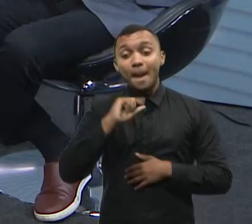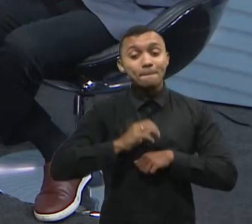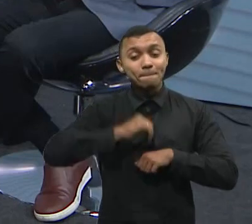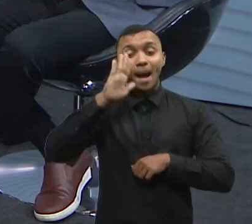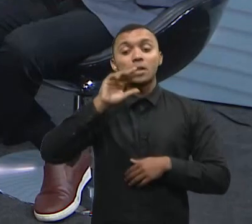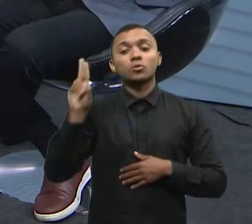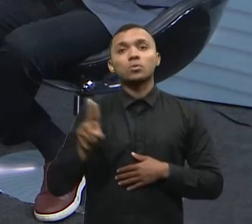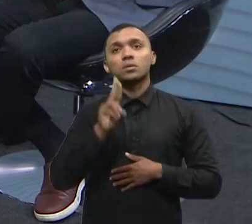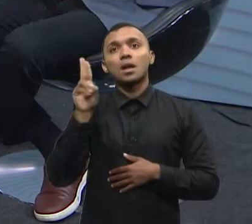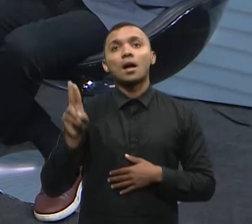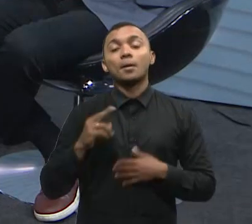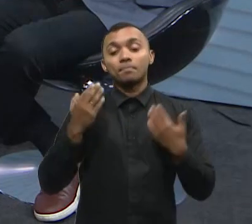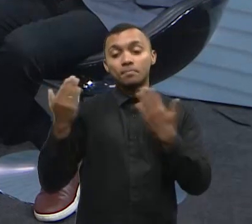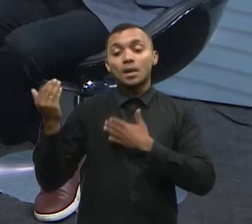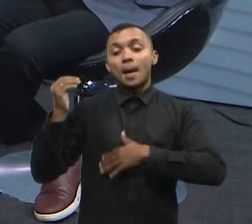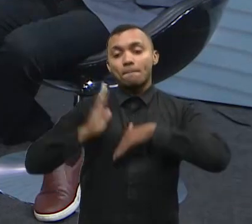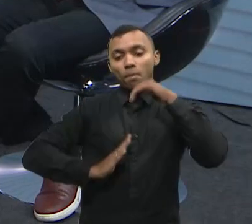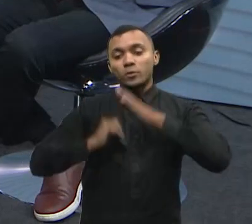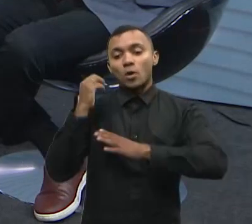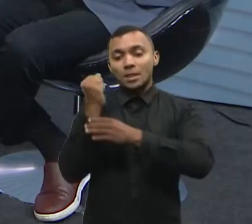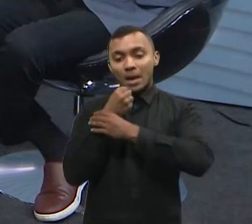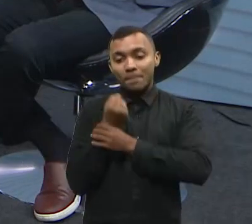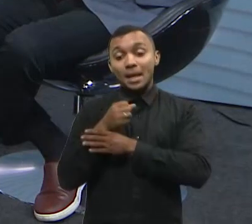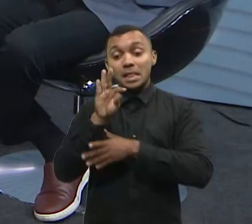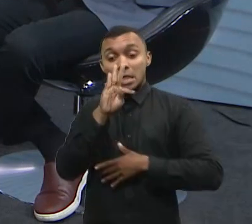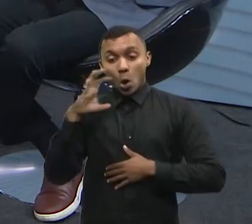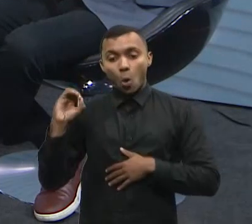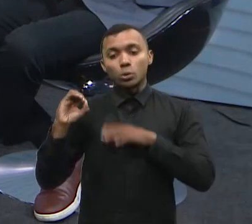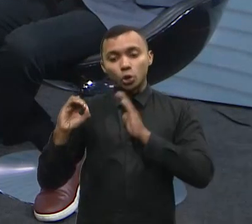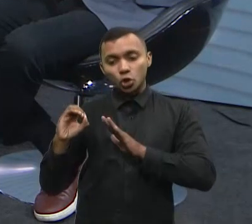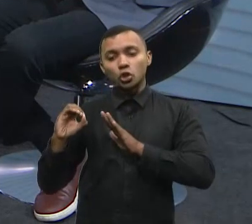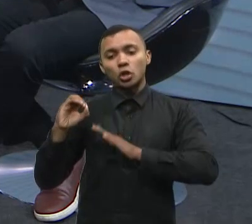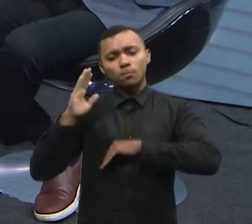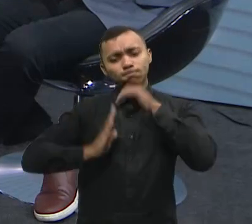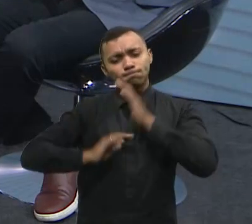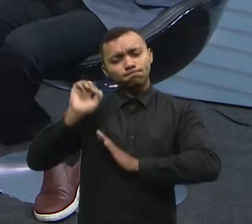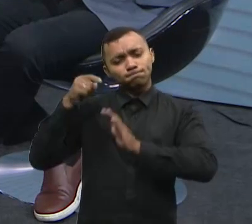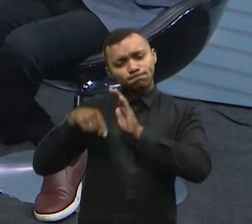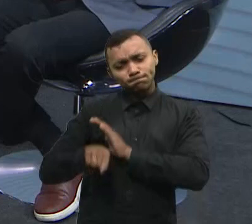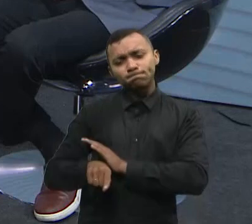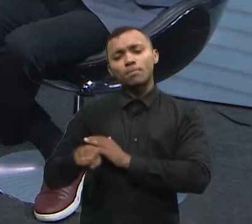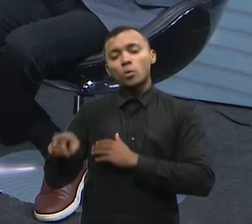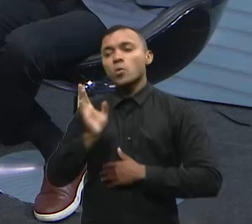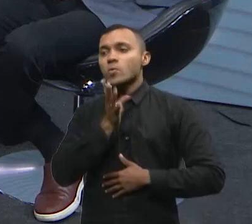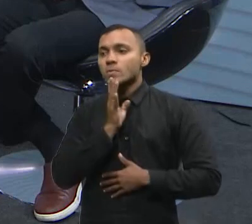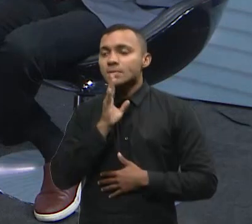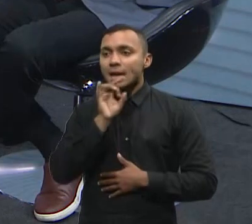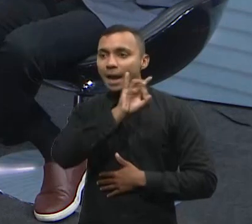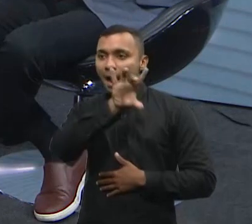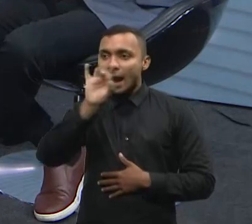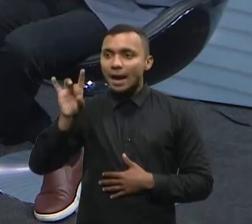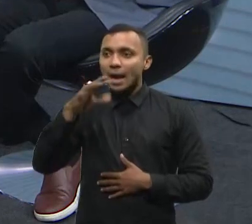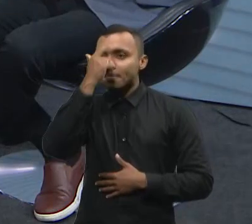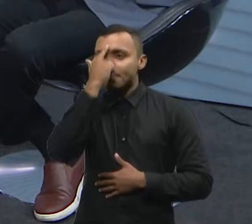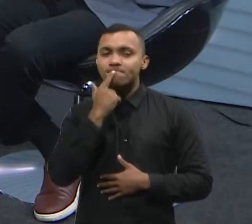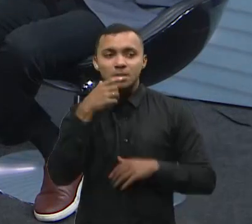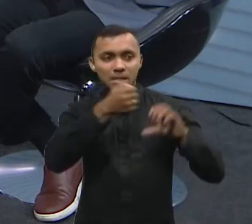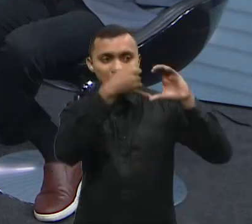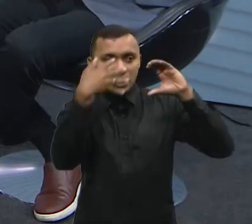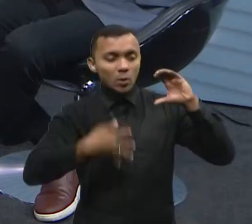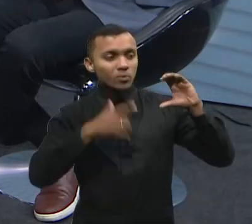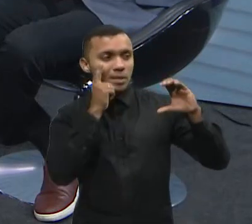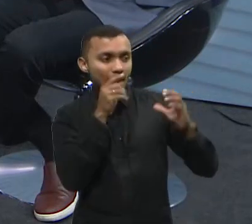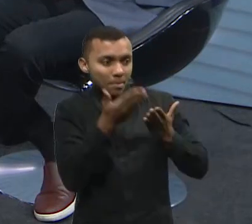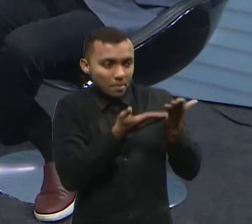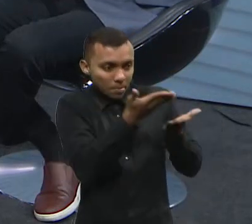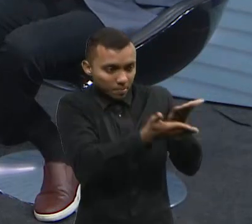isso é a terapeuta ocupacional, que tem a especialização em integração sensorial. Ela consegue entender o perfil de cada indivíduo e consegue trabalhar em cima